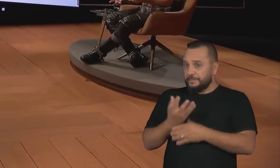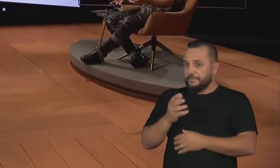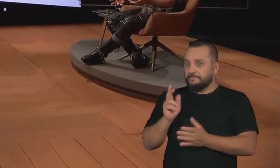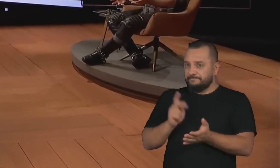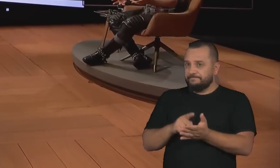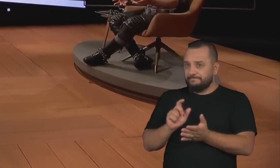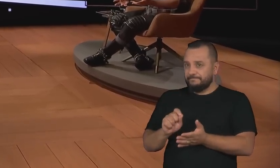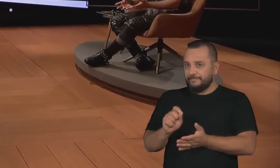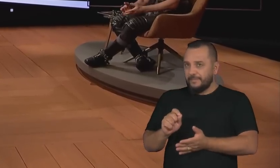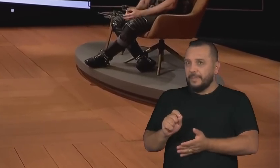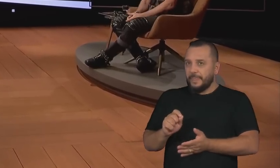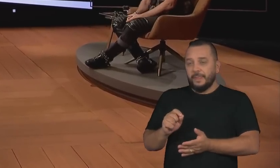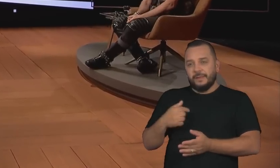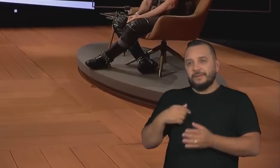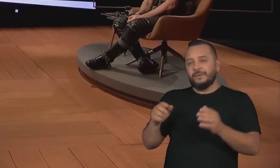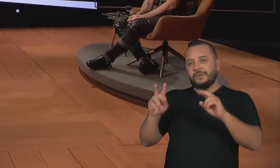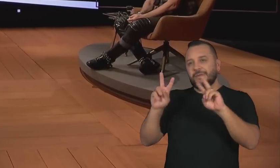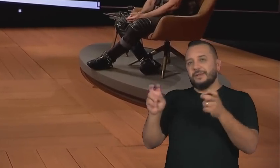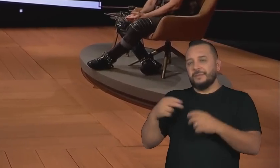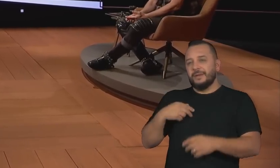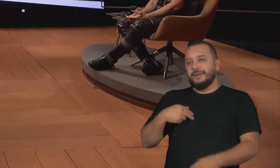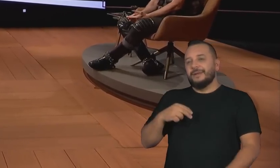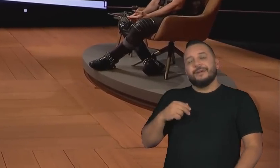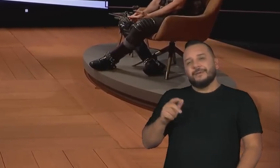Impossíveis? Né? Os Impossíveis. Eles